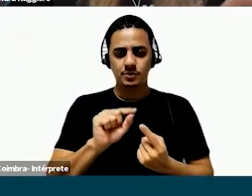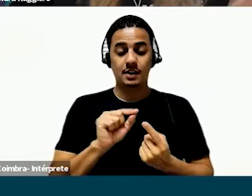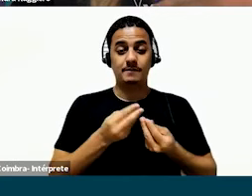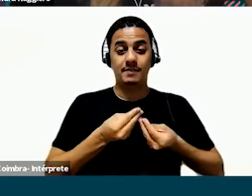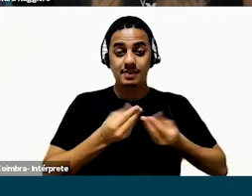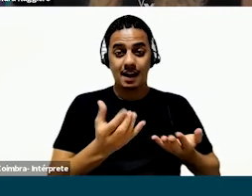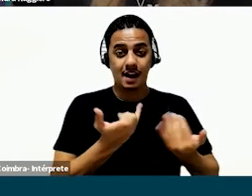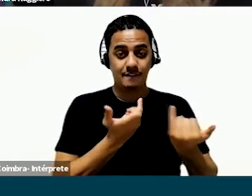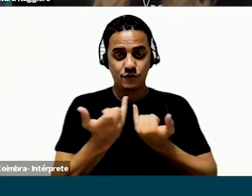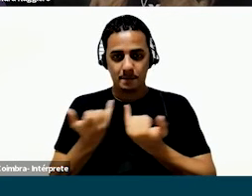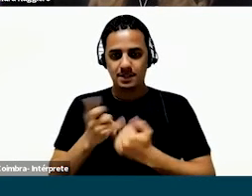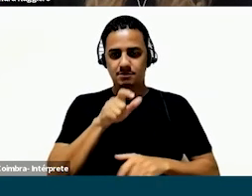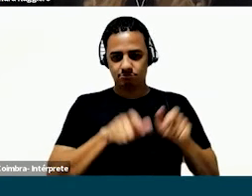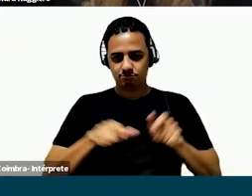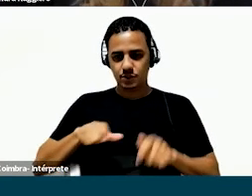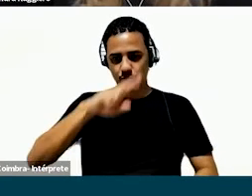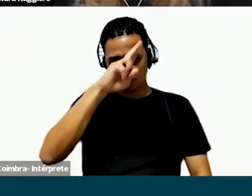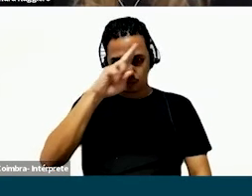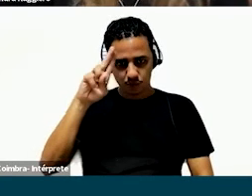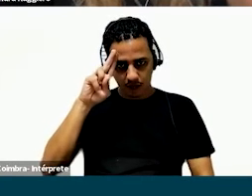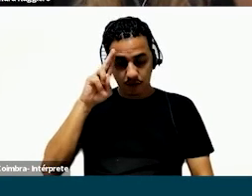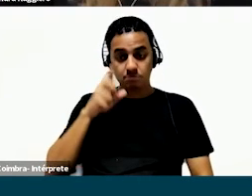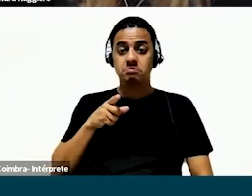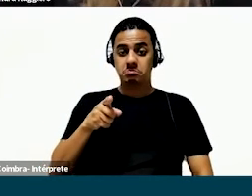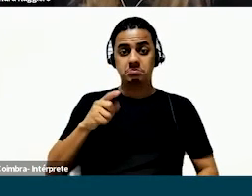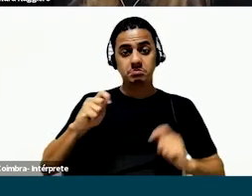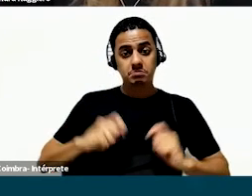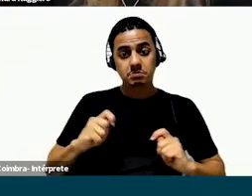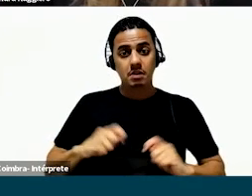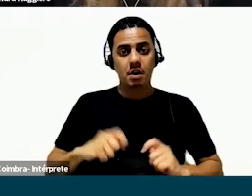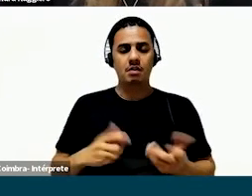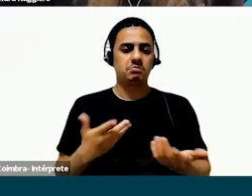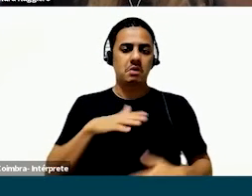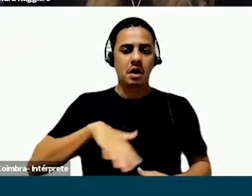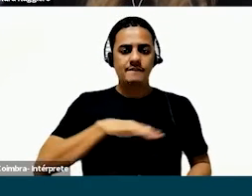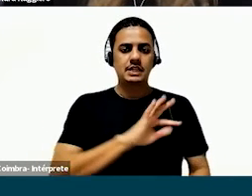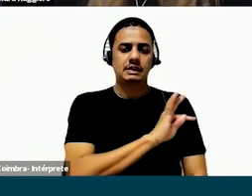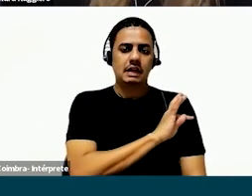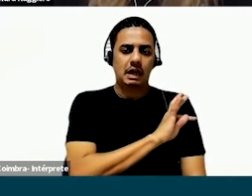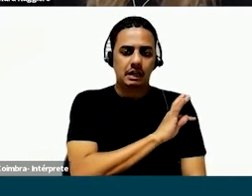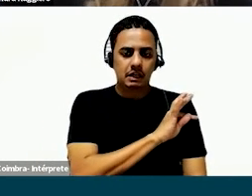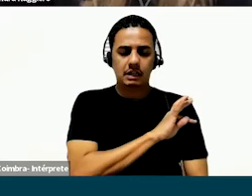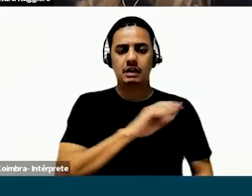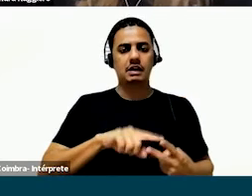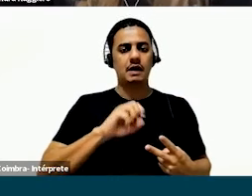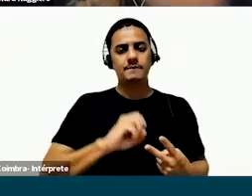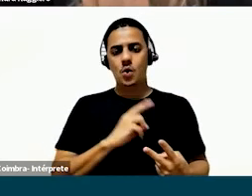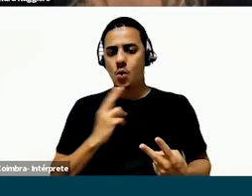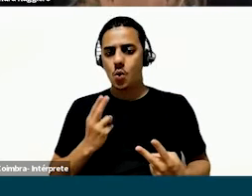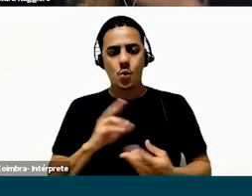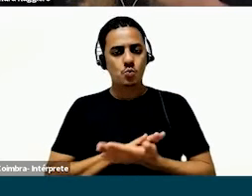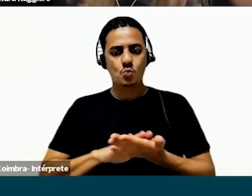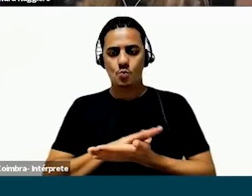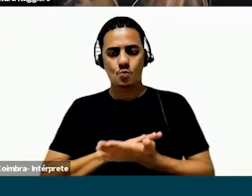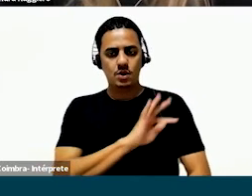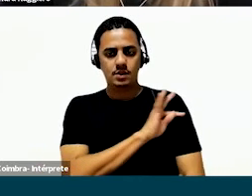fornecemos, então, informações às usuárias, podendo elas aqui, nesse momento, ser técnicas, usuárias